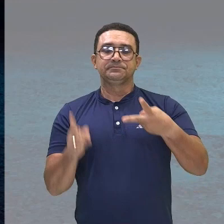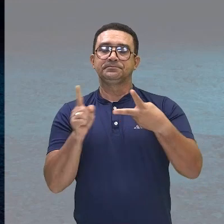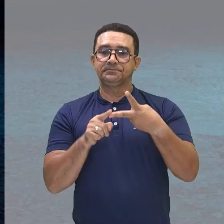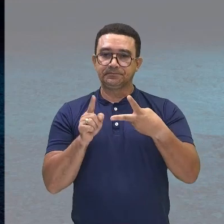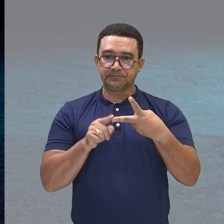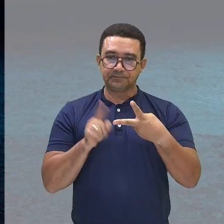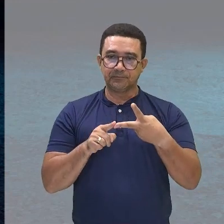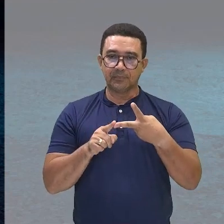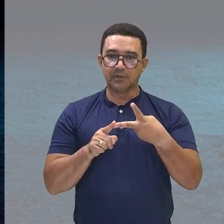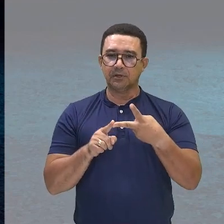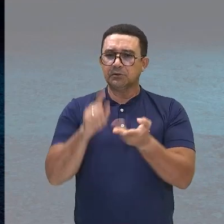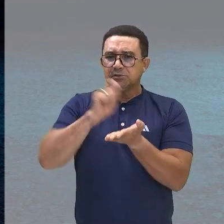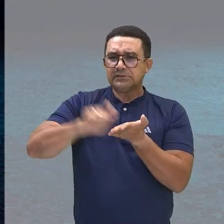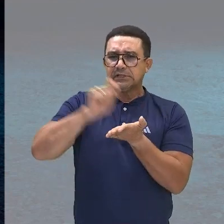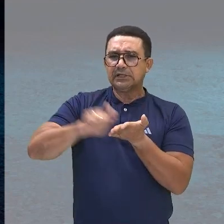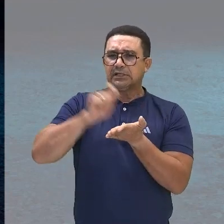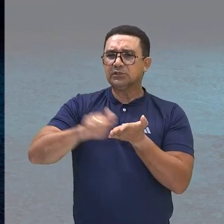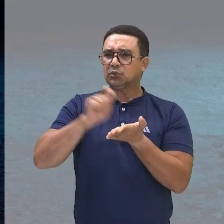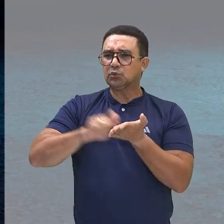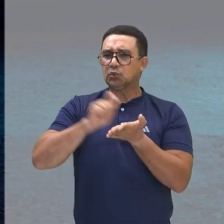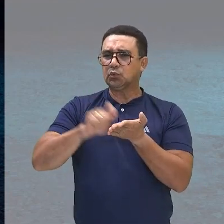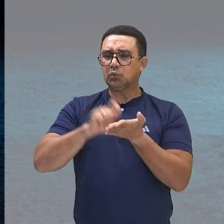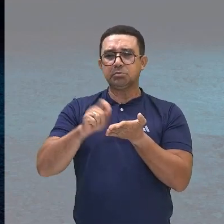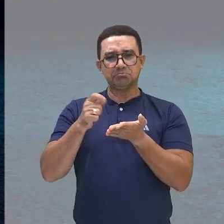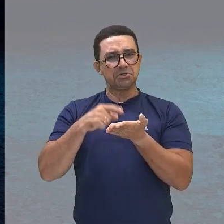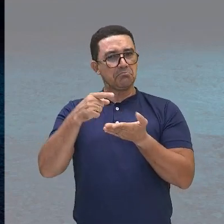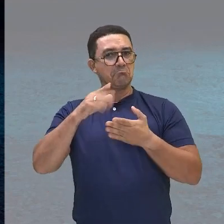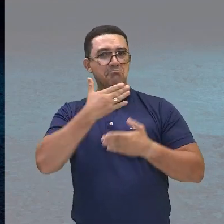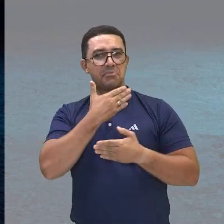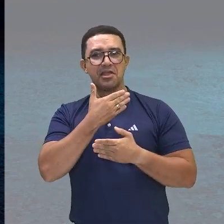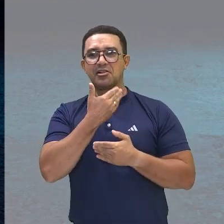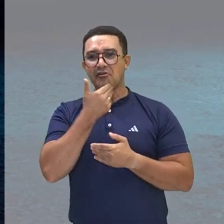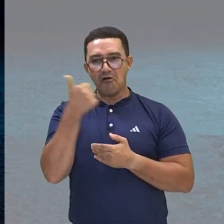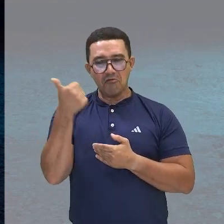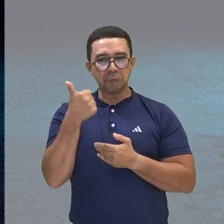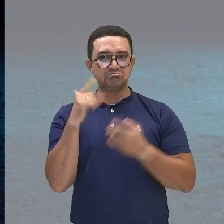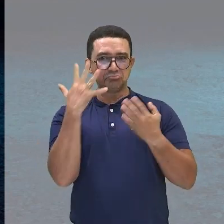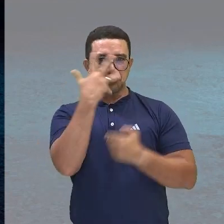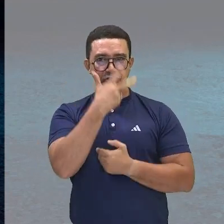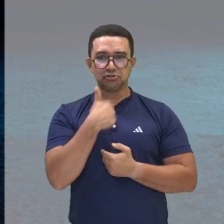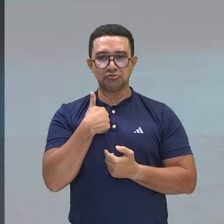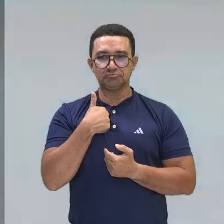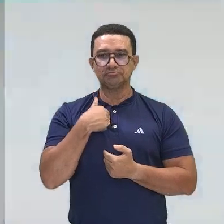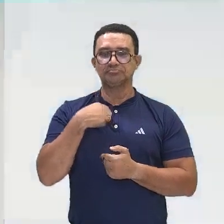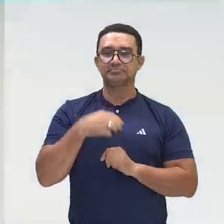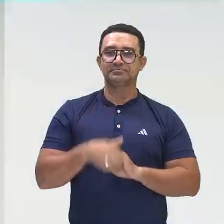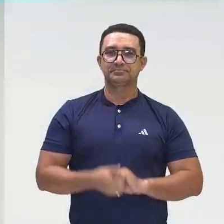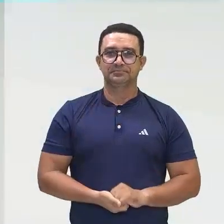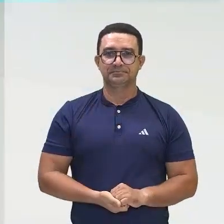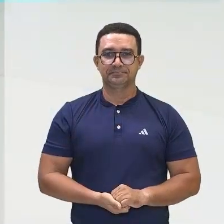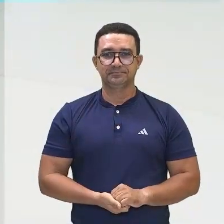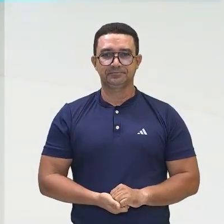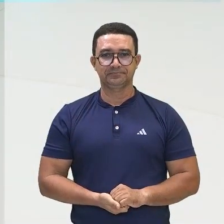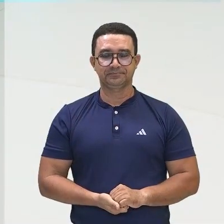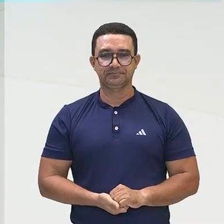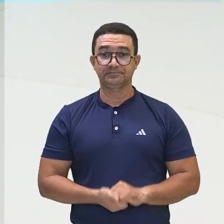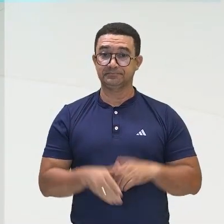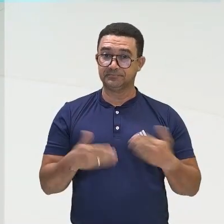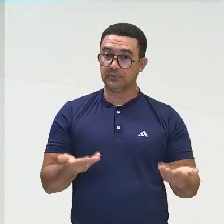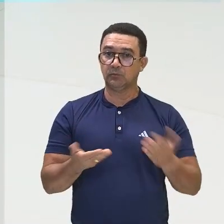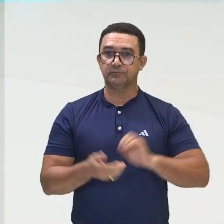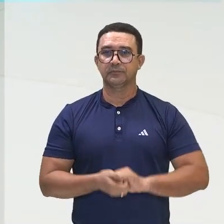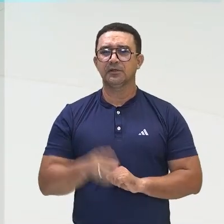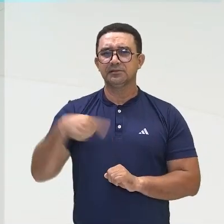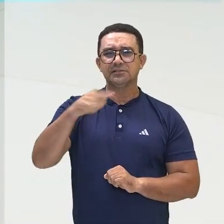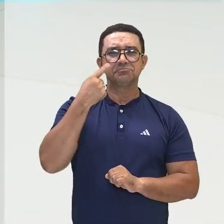que o escrito ficaria assim mais galante e mais novo. Machado de Assis. Então, gente,